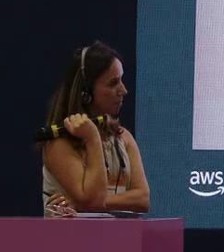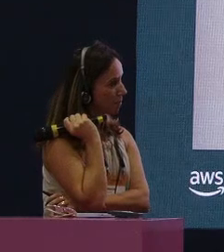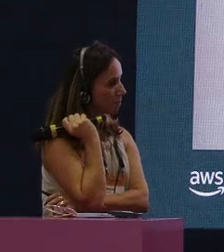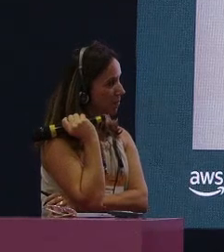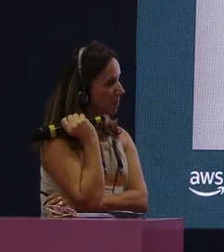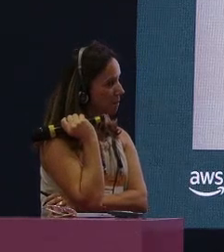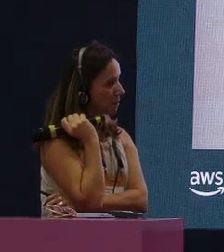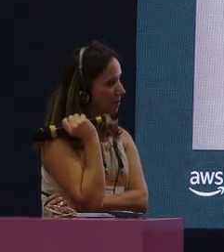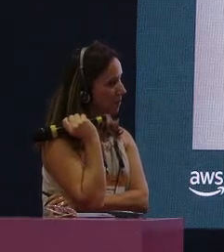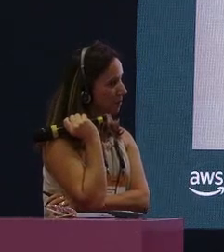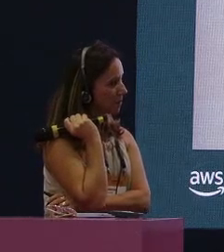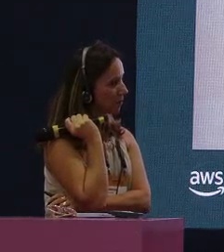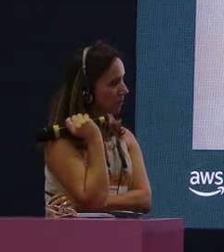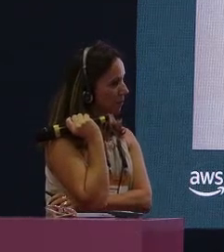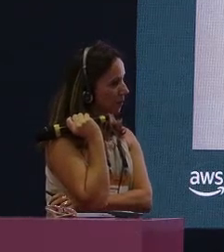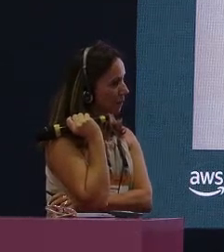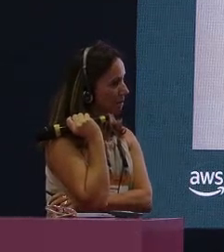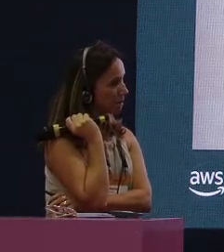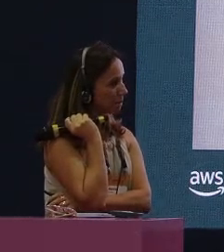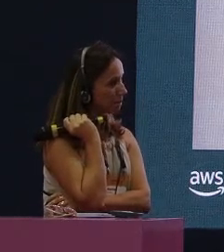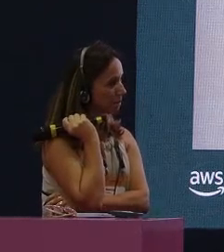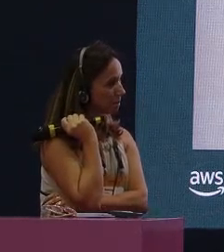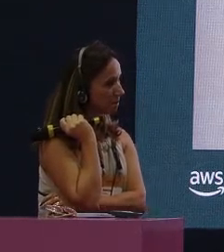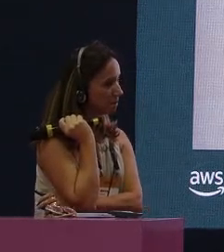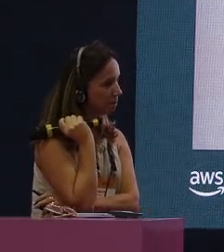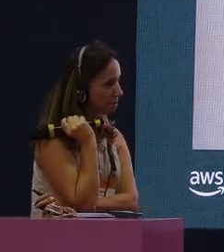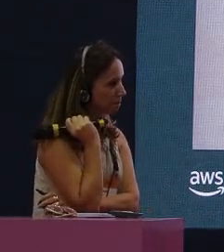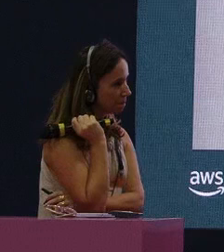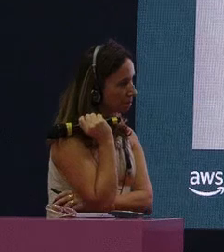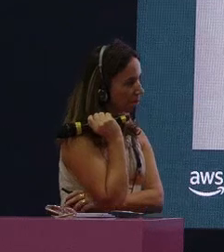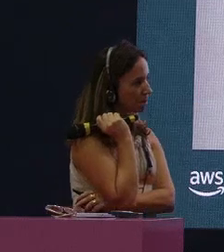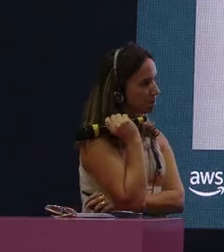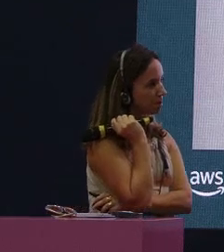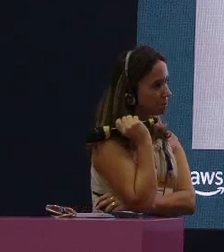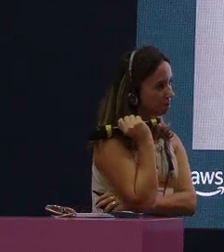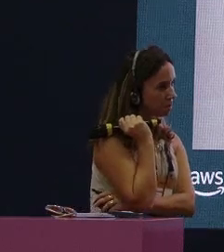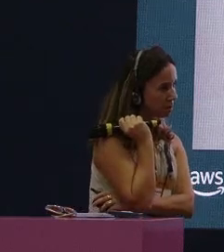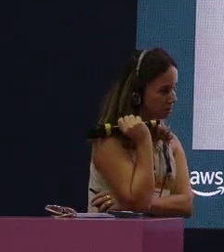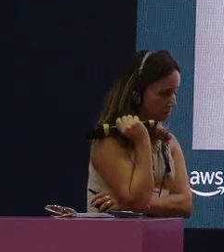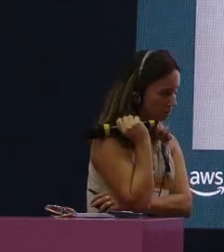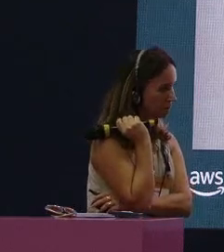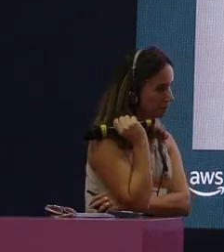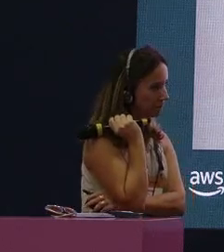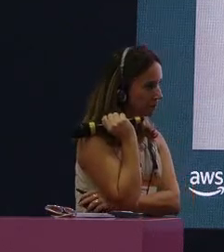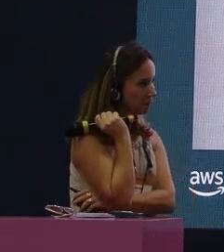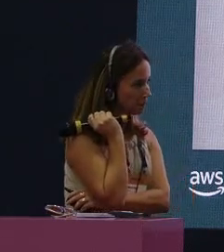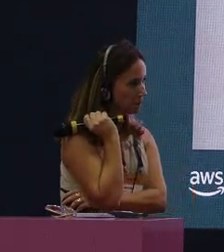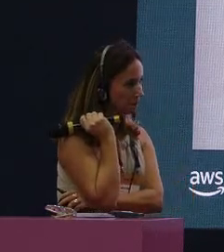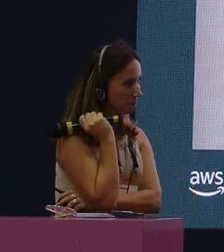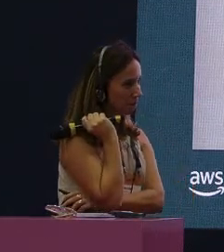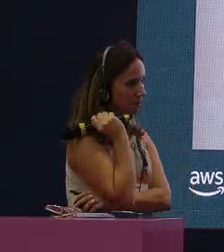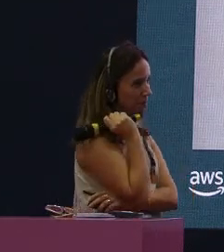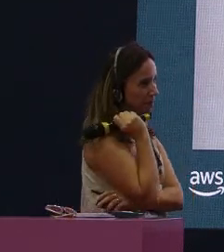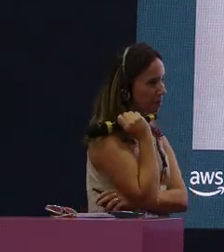a energia, né, que tramita ali, ela é controlada em tempo real. Então, não sei se é claro para todo mundo, mas